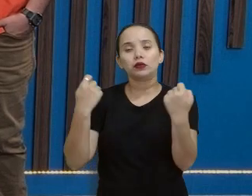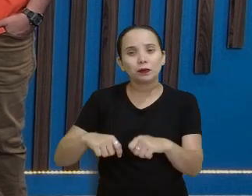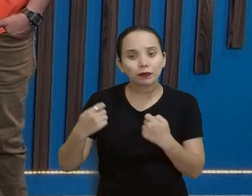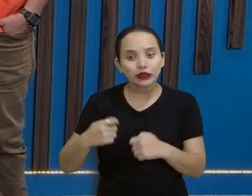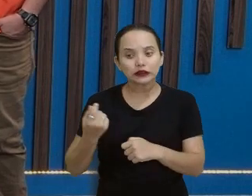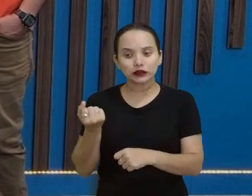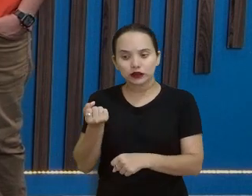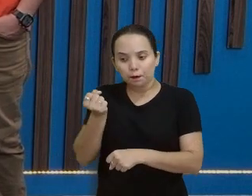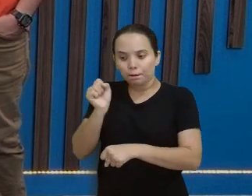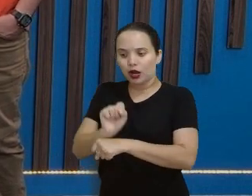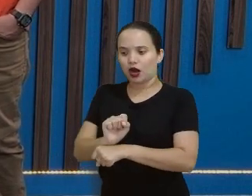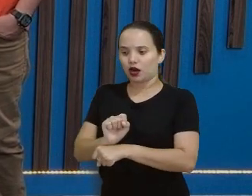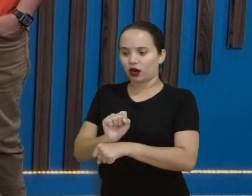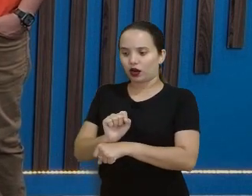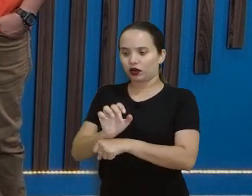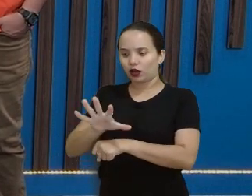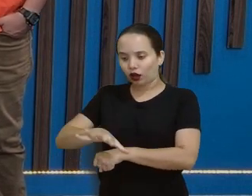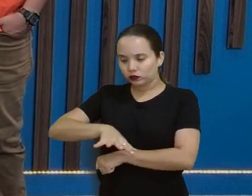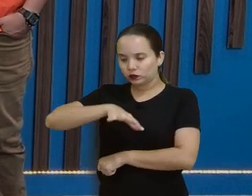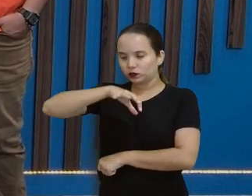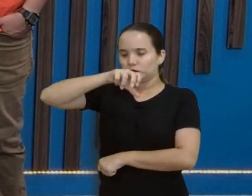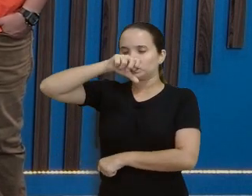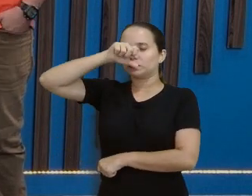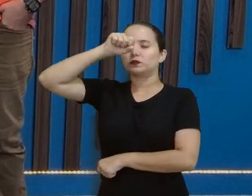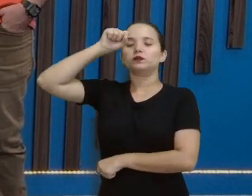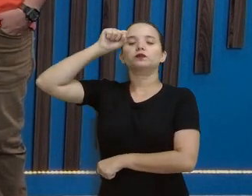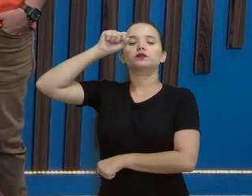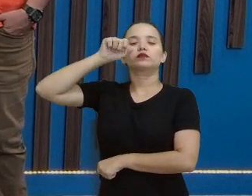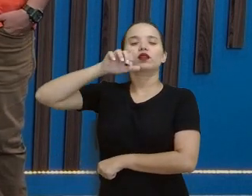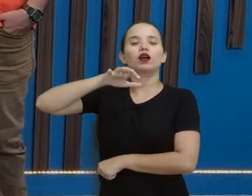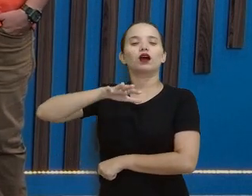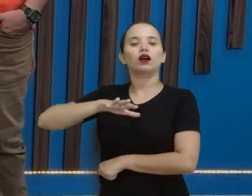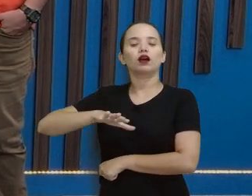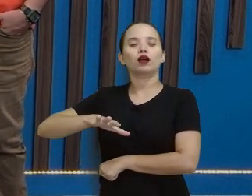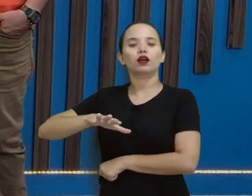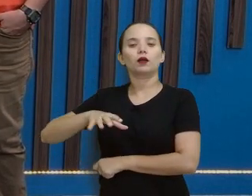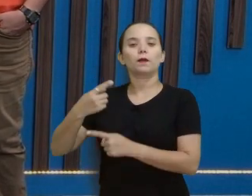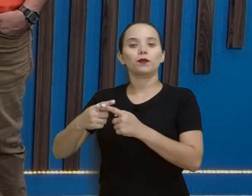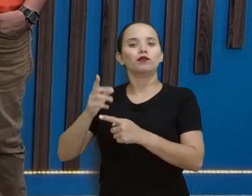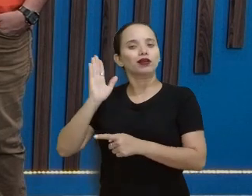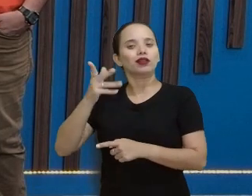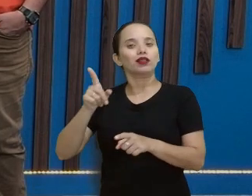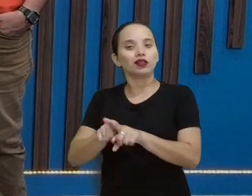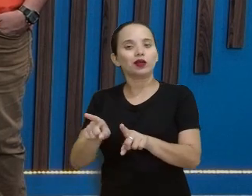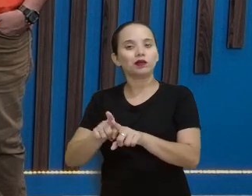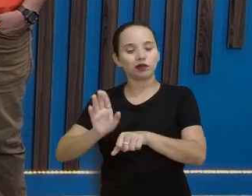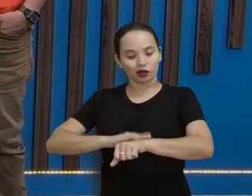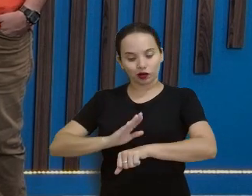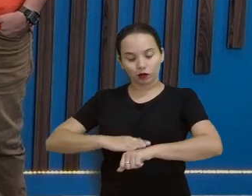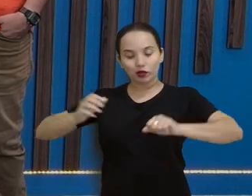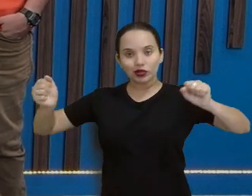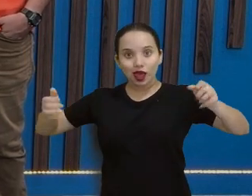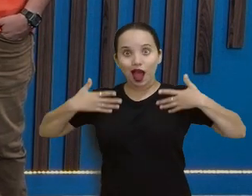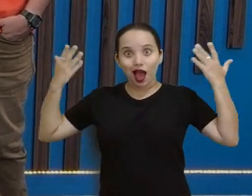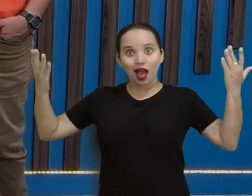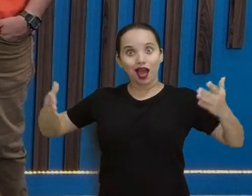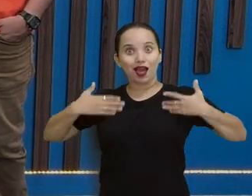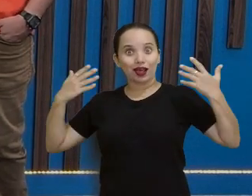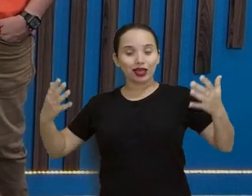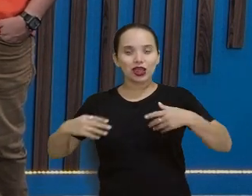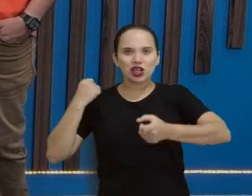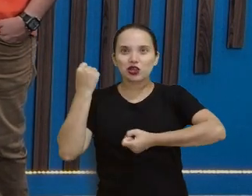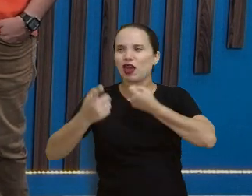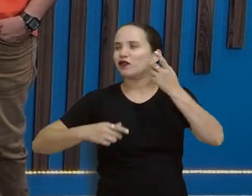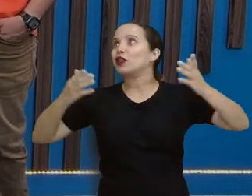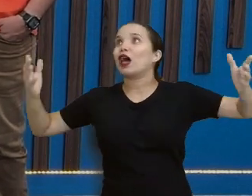precisa parar e respirar. Como eu falei antes, né? Tanto nos momentos de alegria, que tá tudo tão bom que a gente às vezes